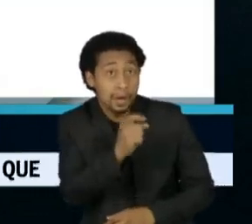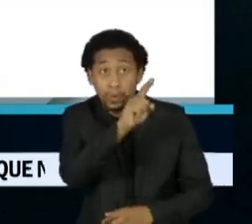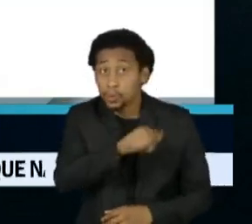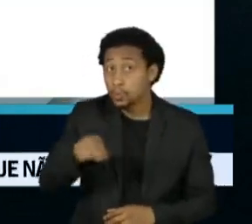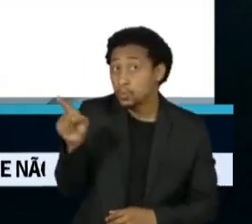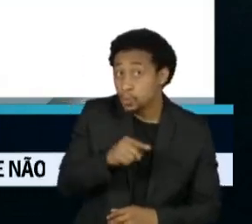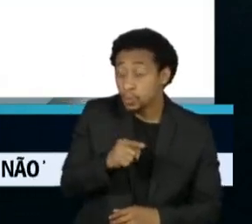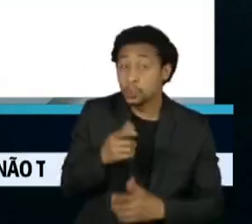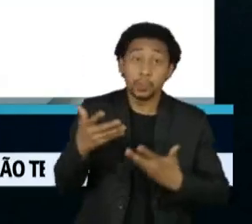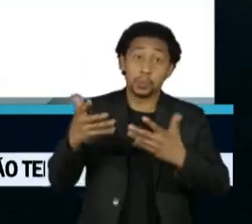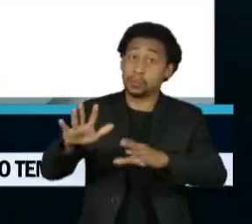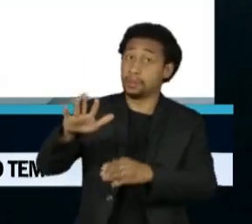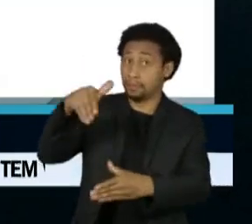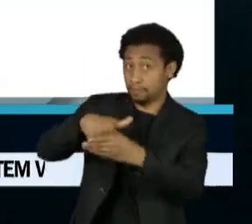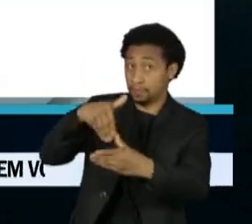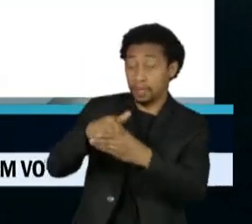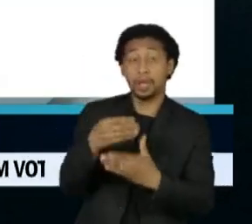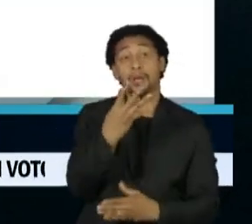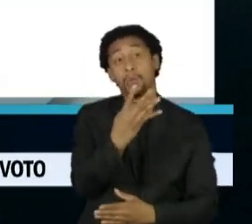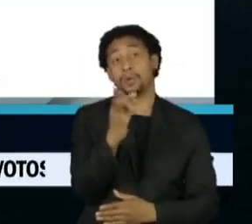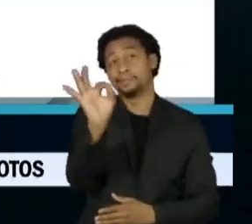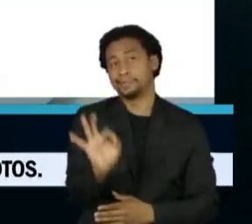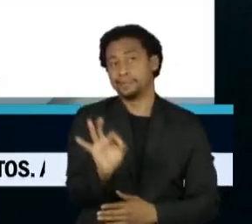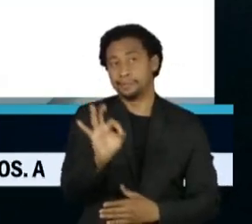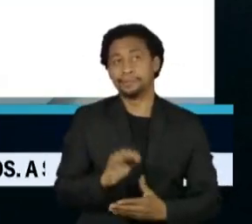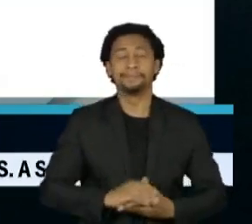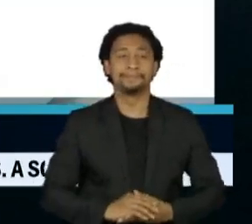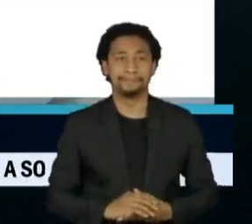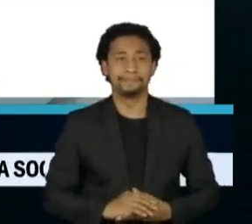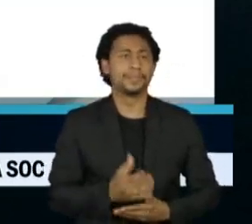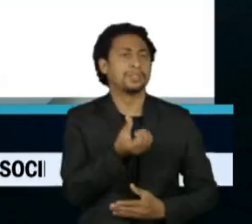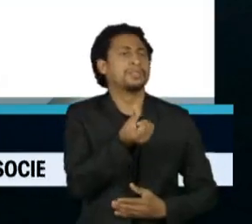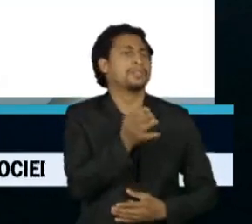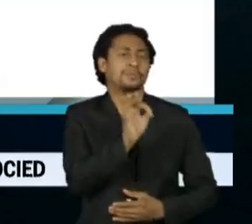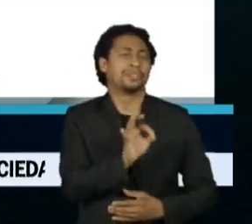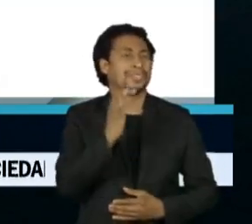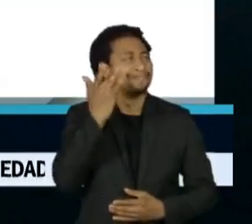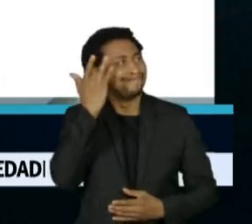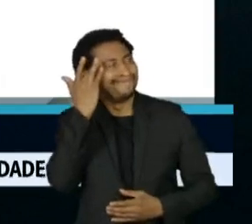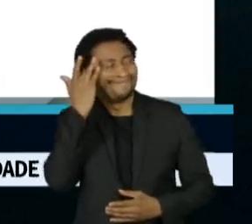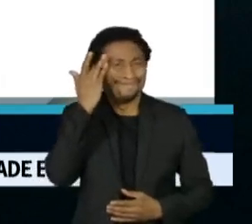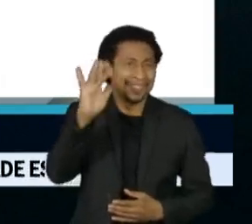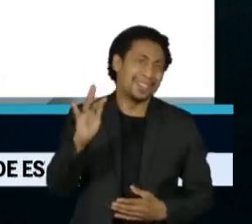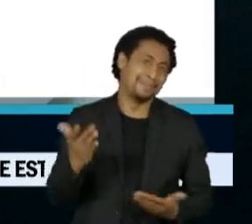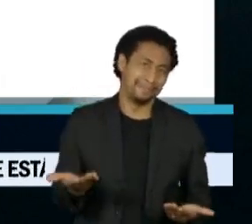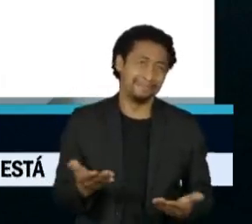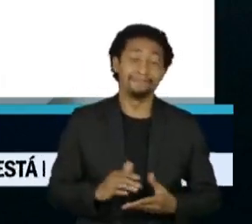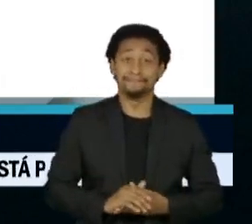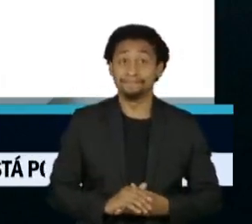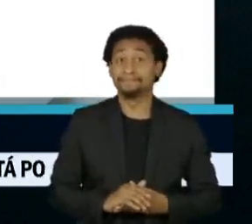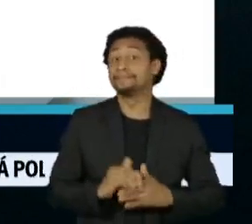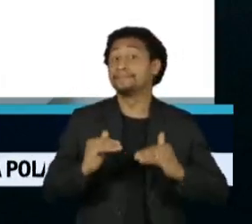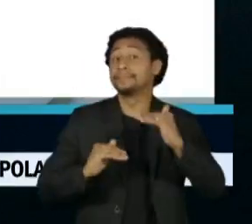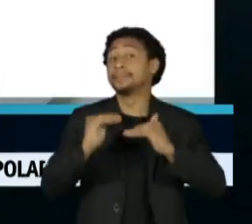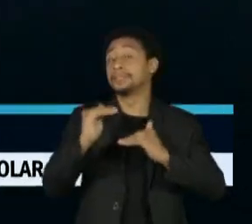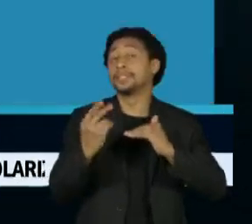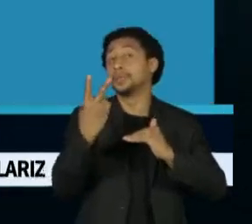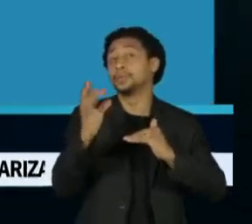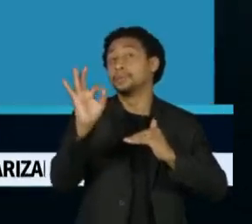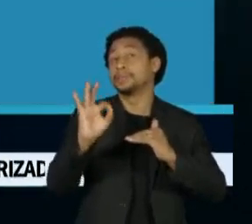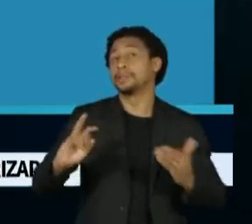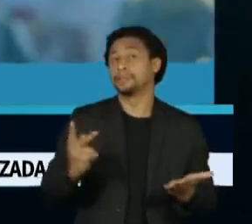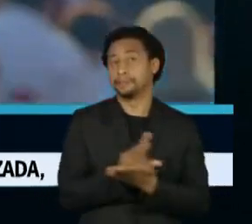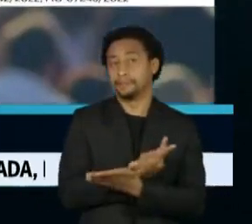não pretendem votar somam 4%. 6% estão indecisos. A margem de erro é de 2